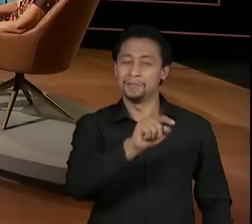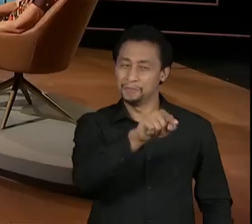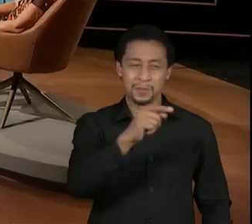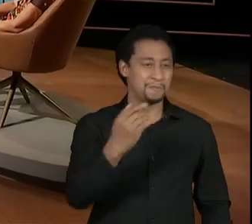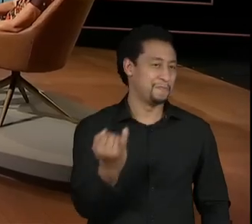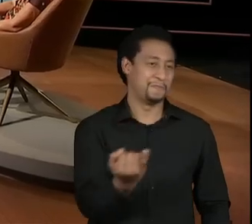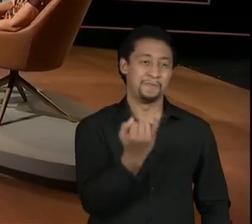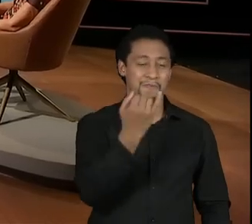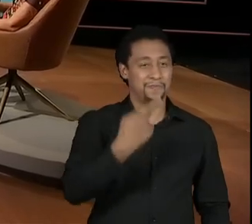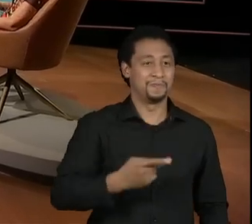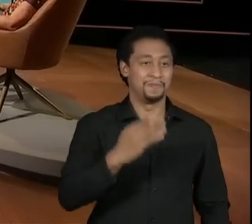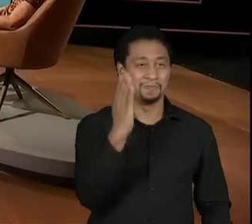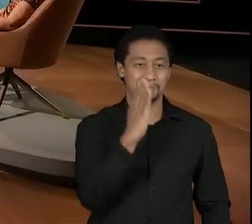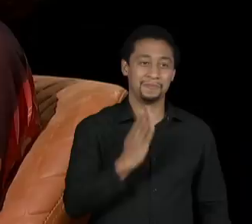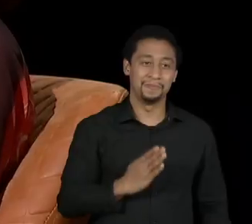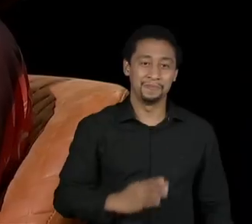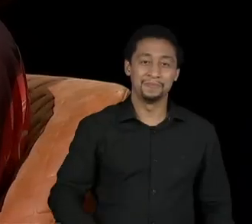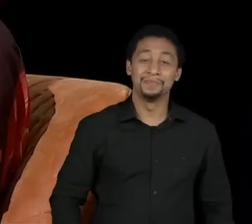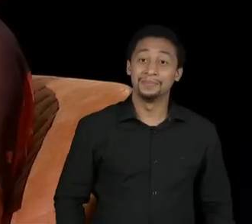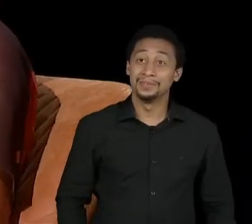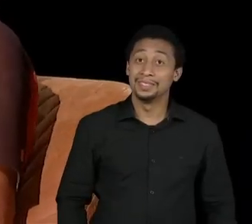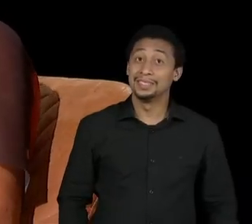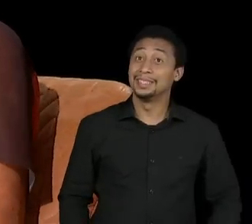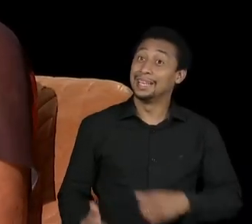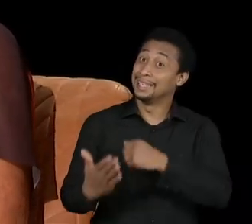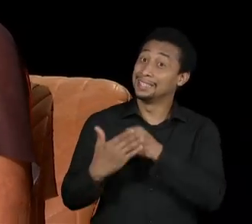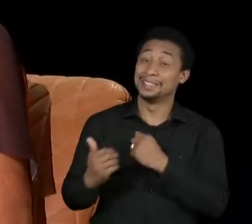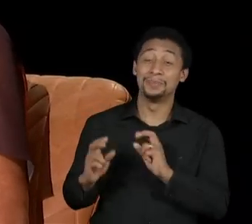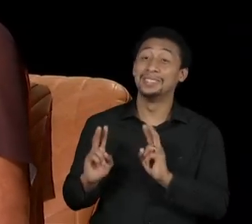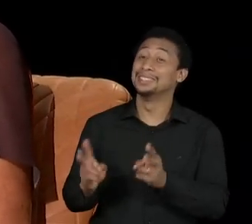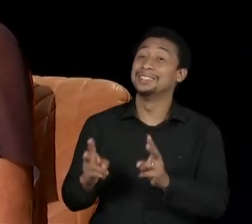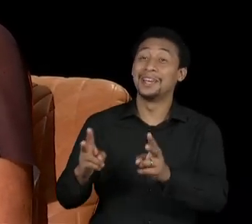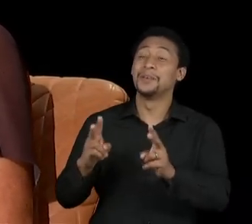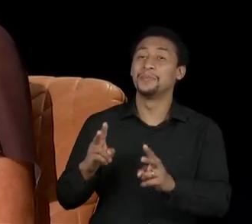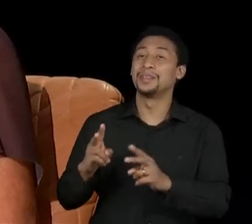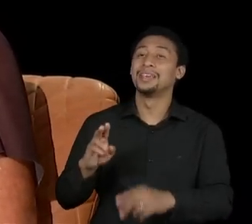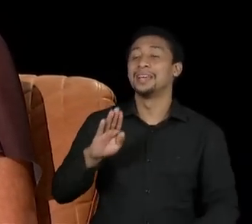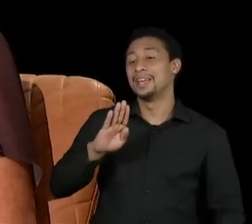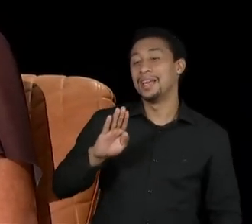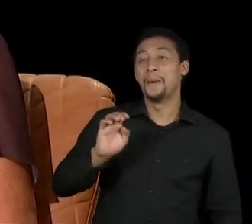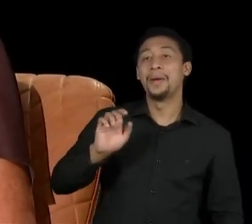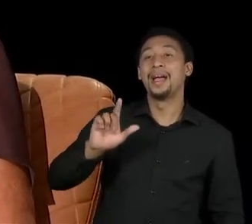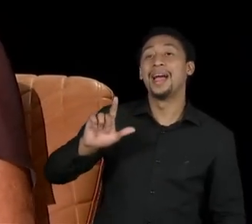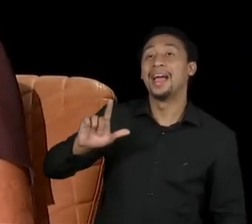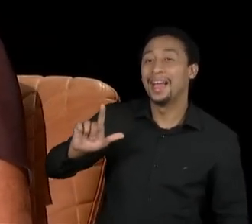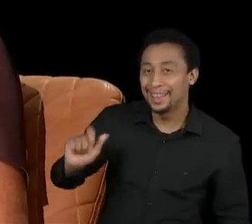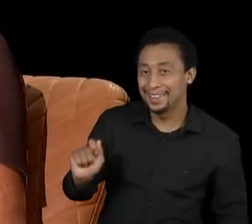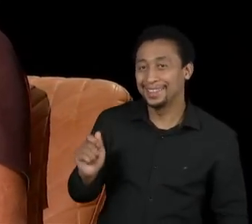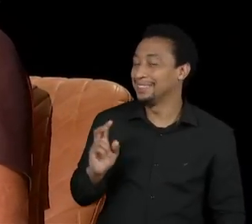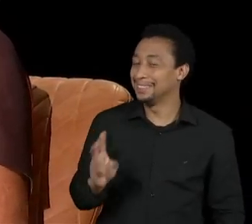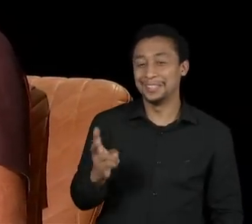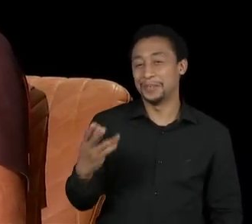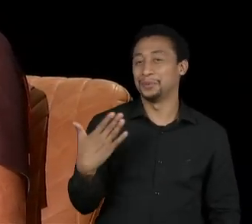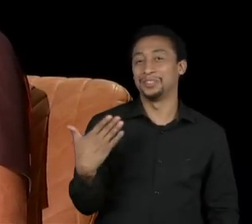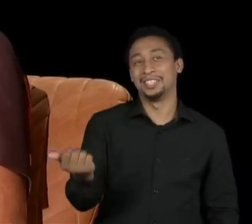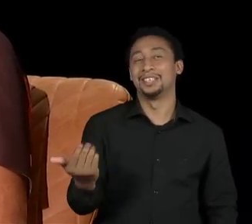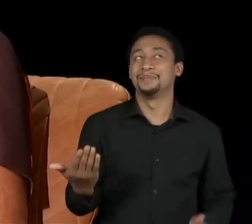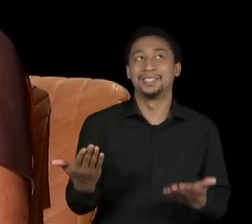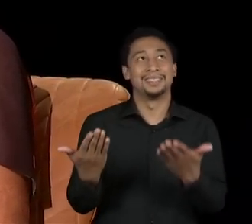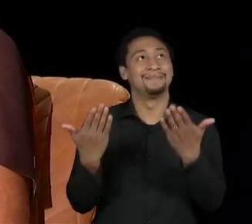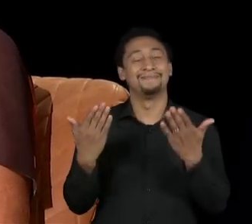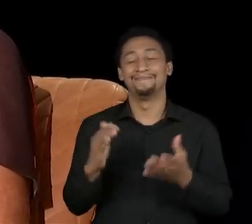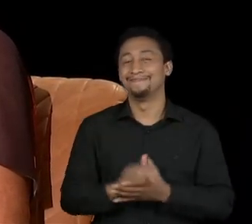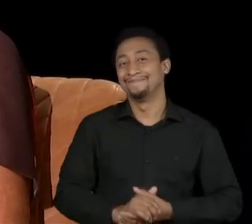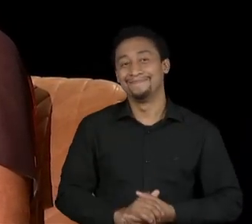brasileiro. Ele me chama sempre de Bela Nandi. Bela Nandi! Ô, Pitanga,